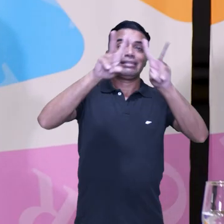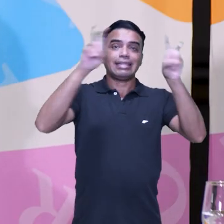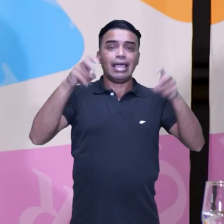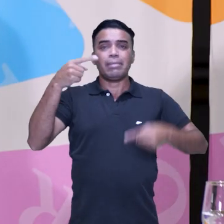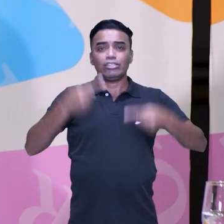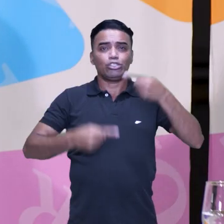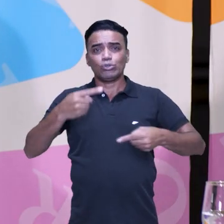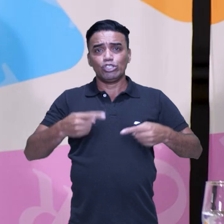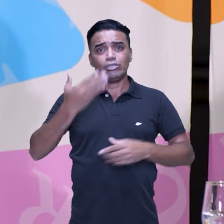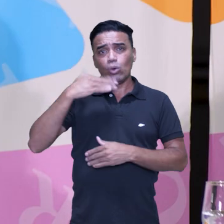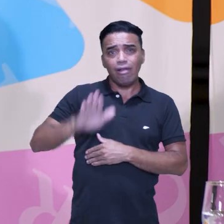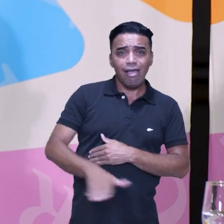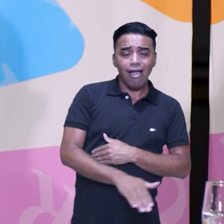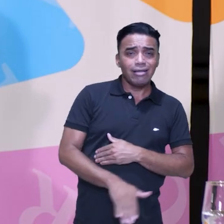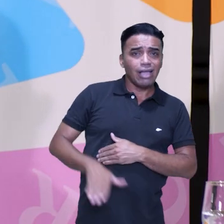discutido desde o início.